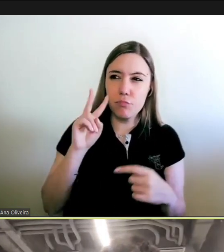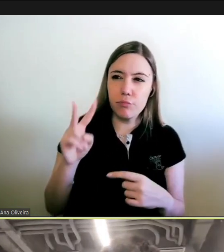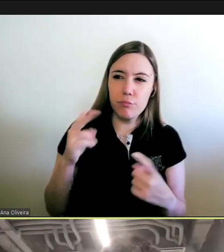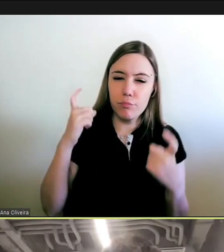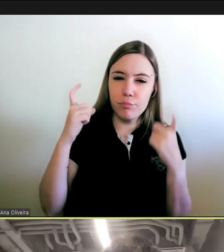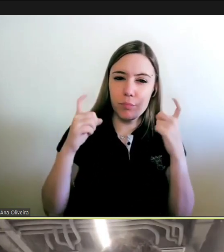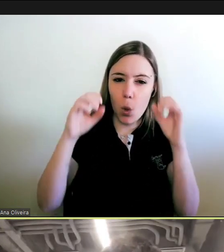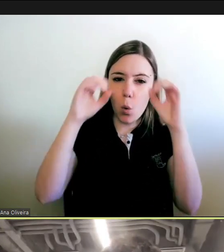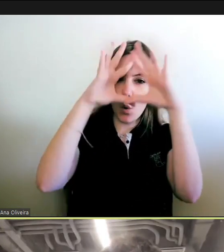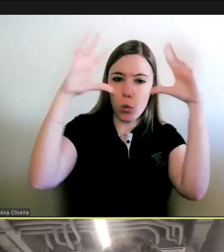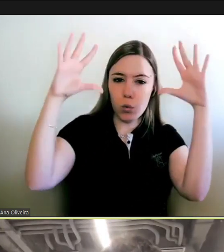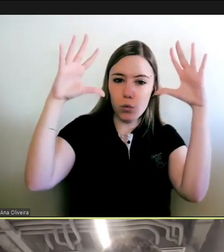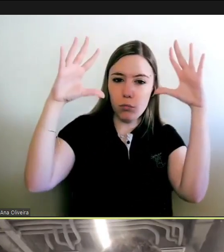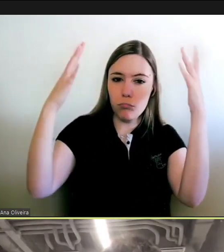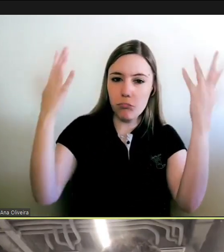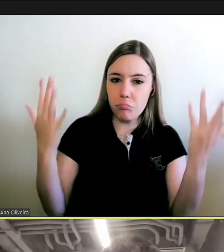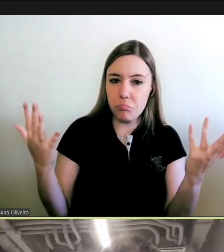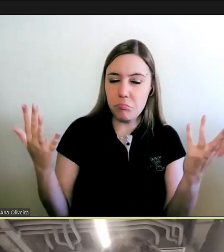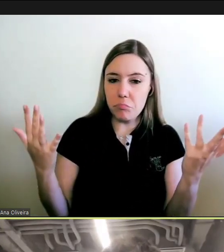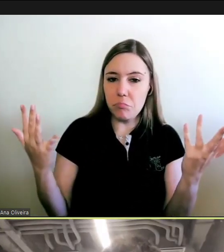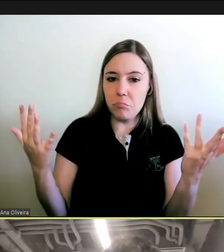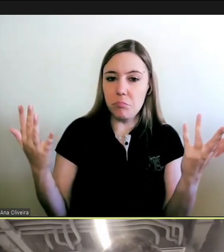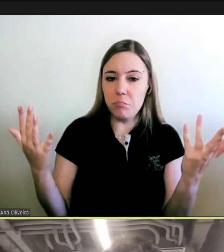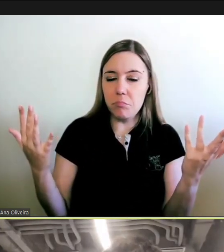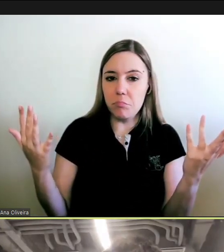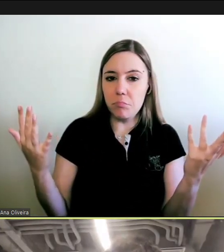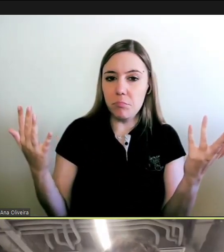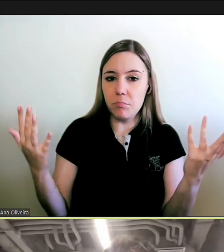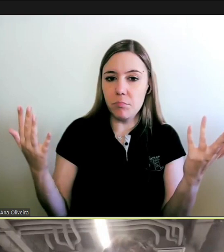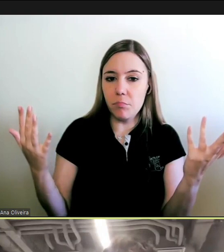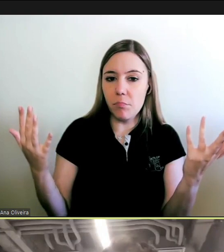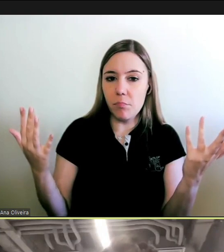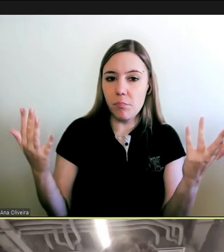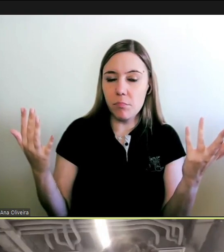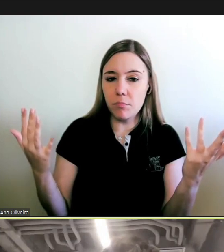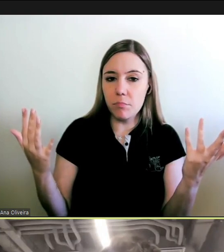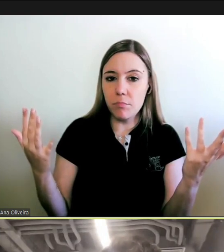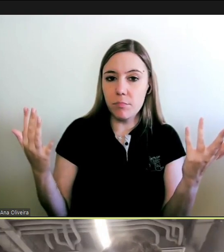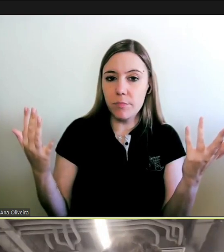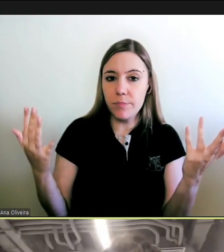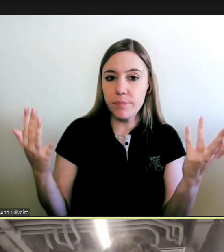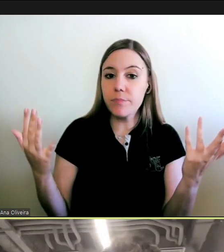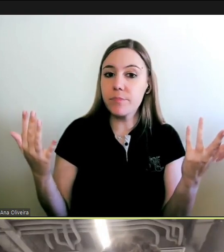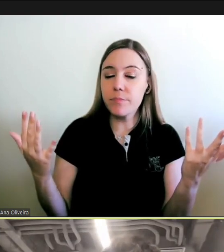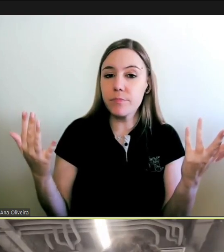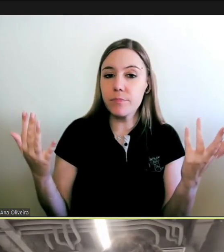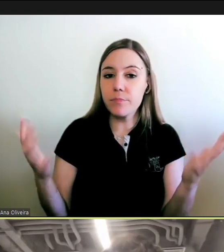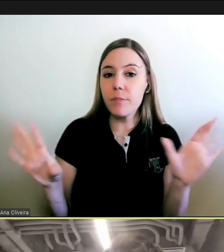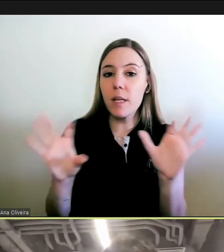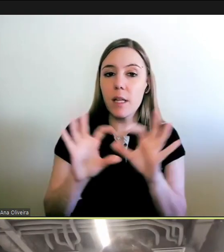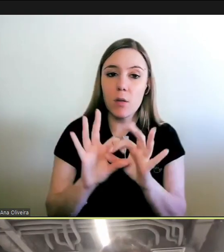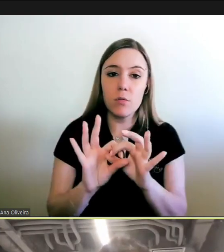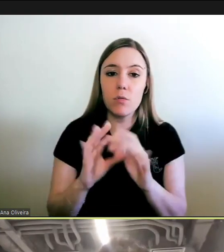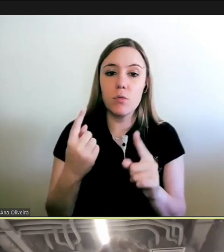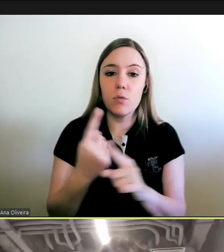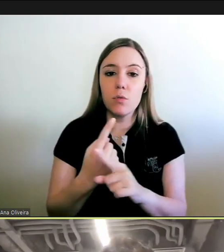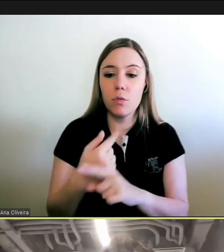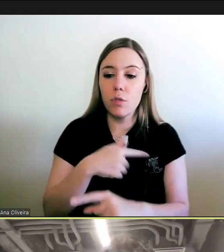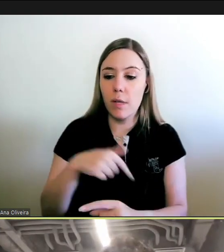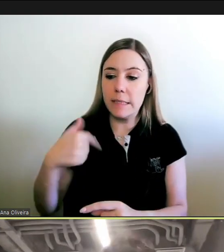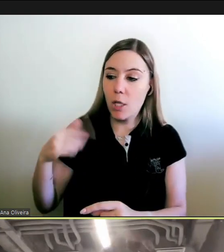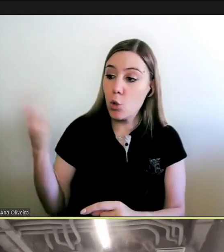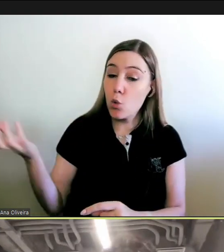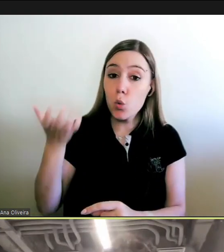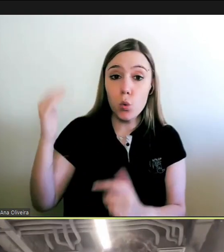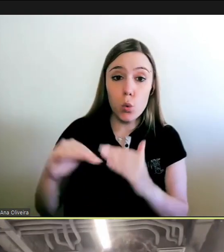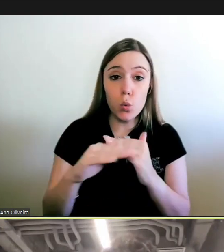menos apontaram nessa pista, de que, tendo em conta o que ainda temos de cultura não